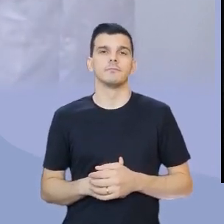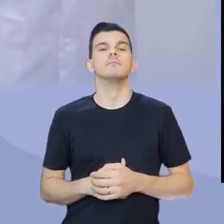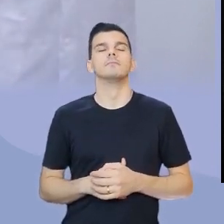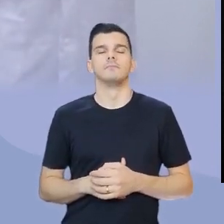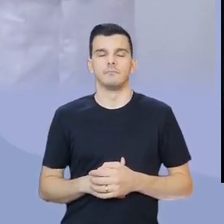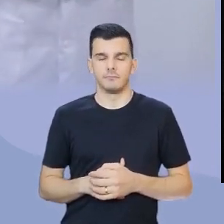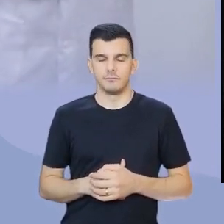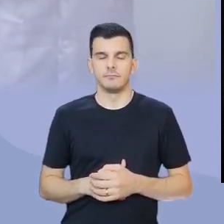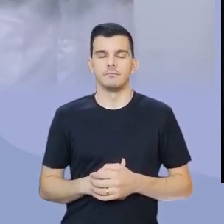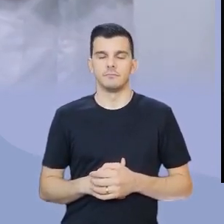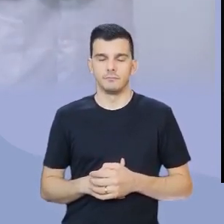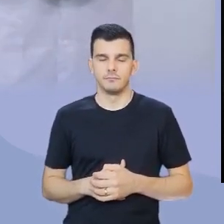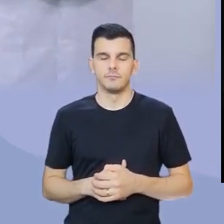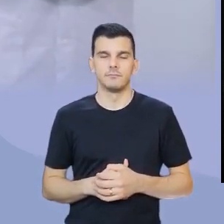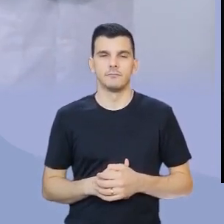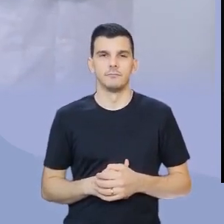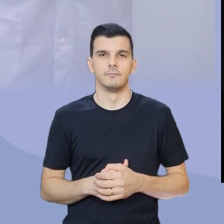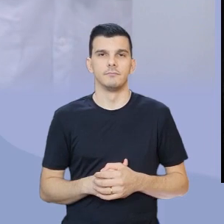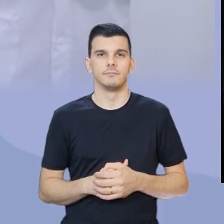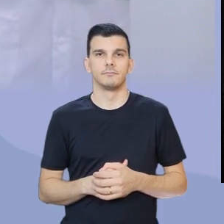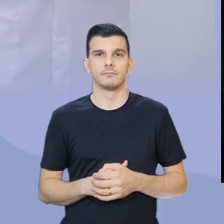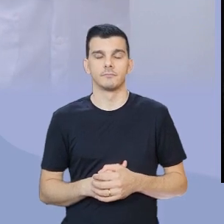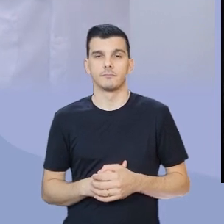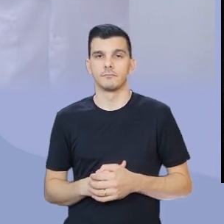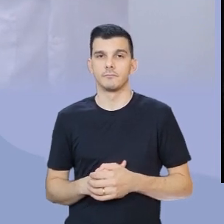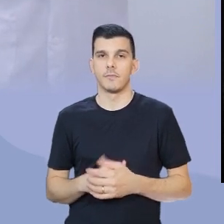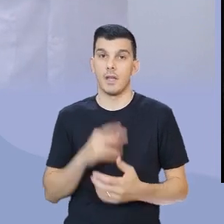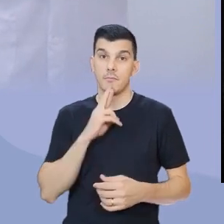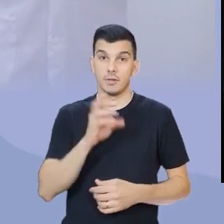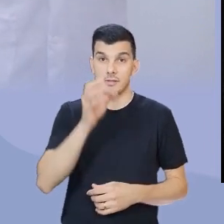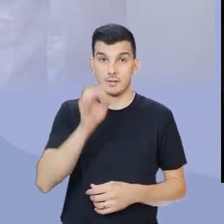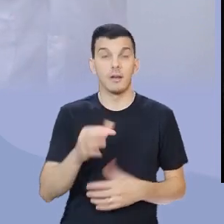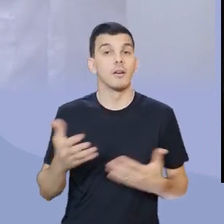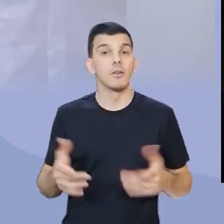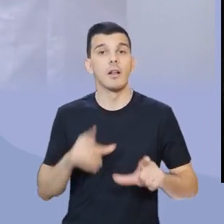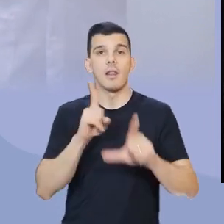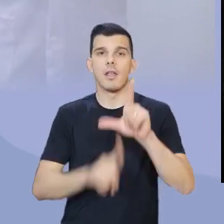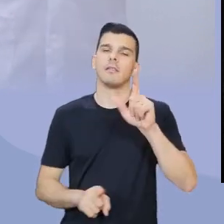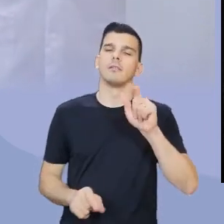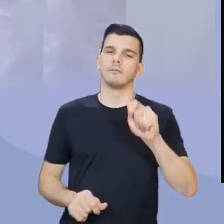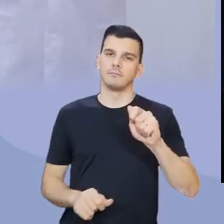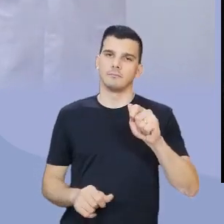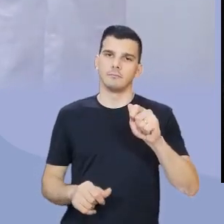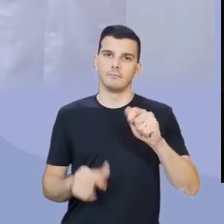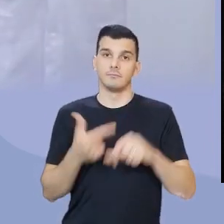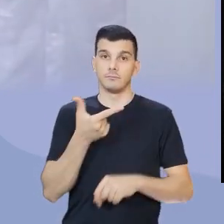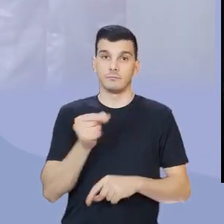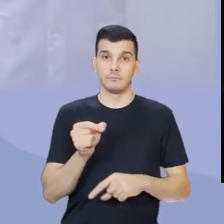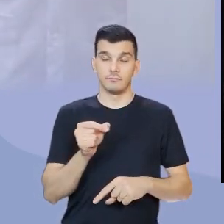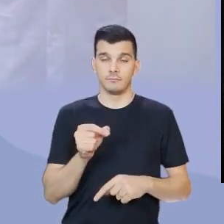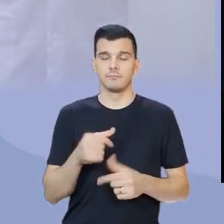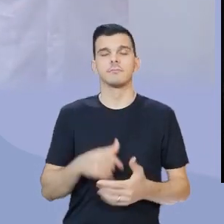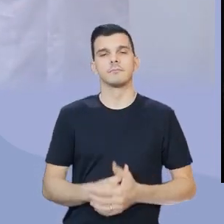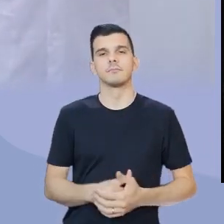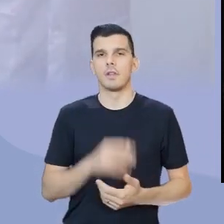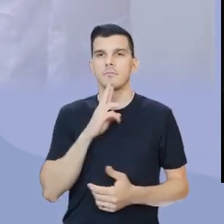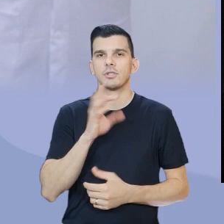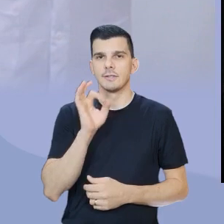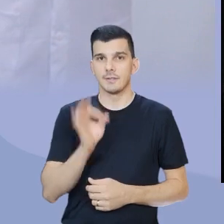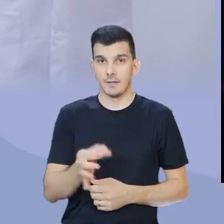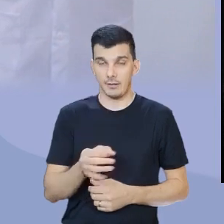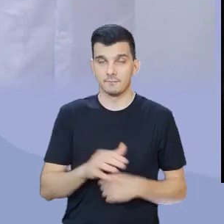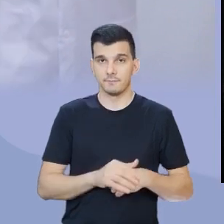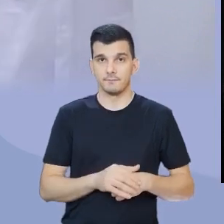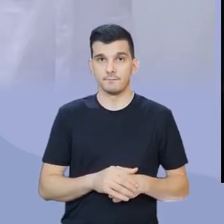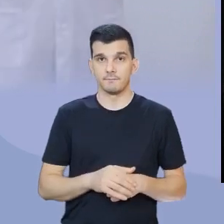20 milhões de toneladas. E aí, a resposta certa, letra A, 20, é a respostinha certa